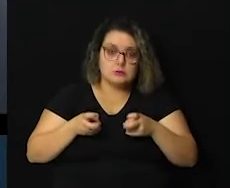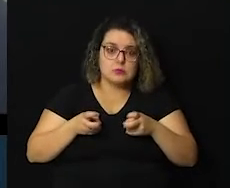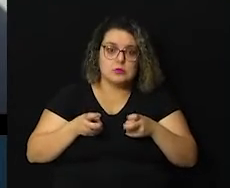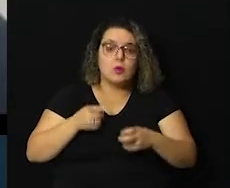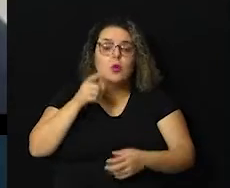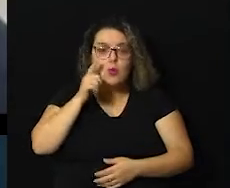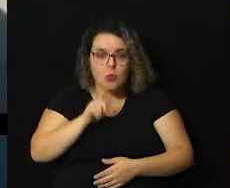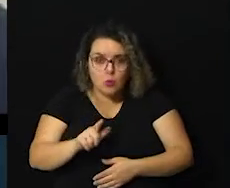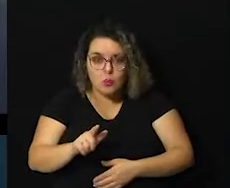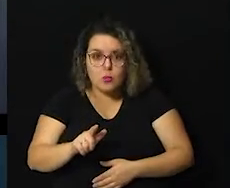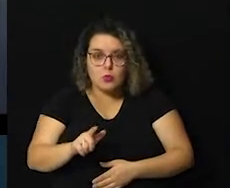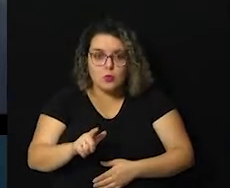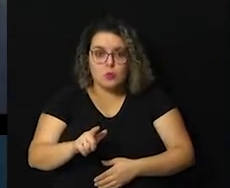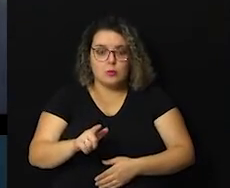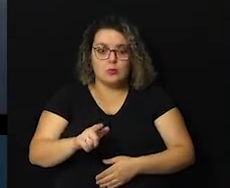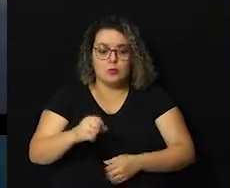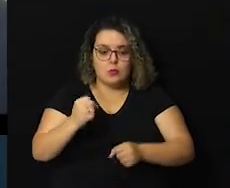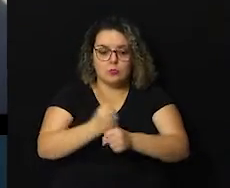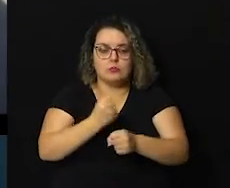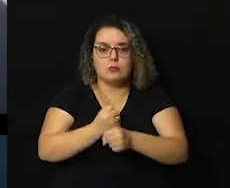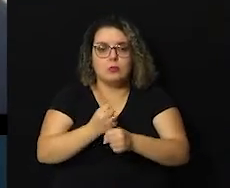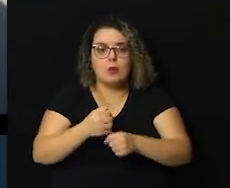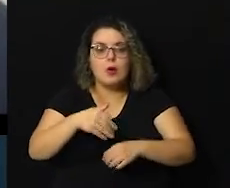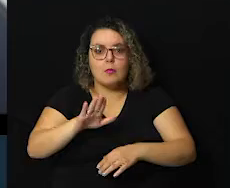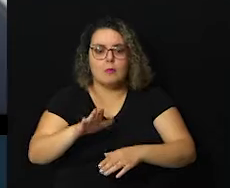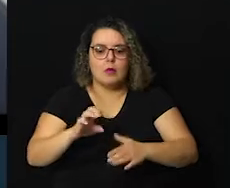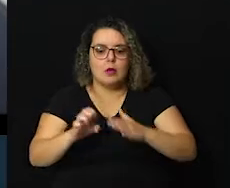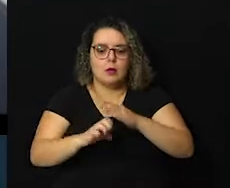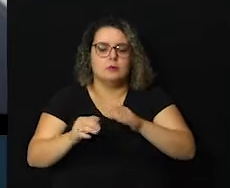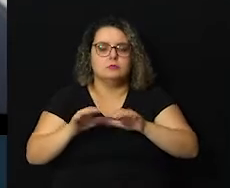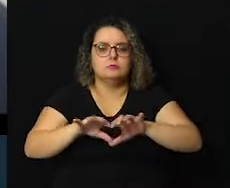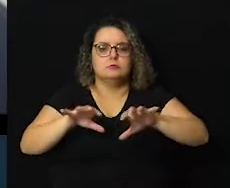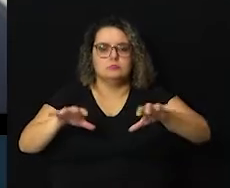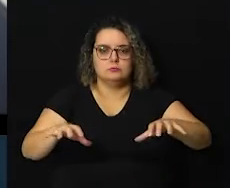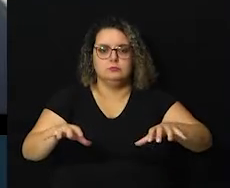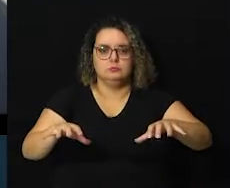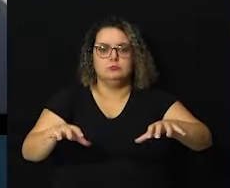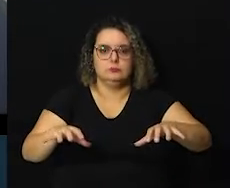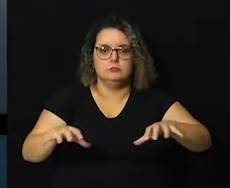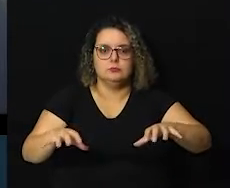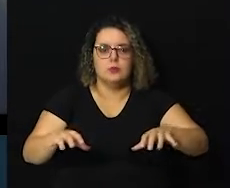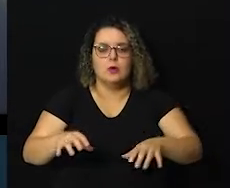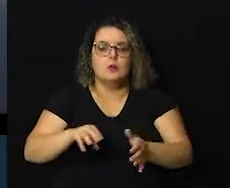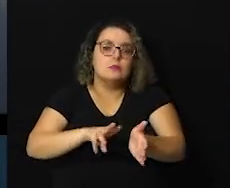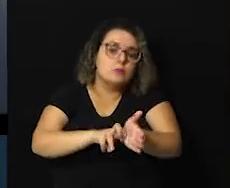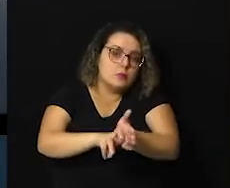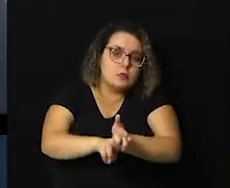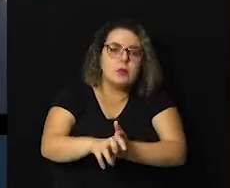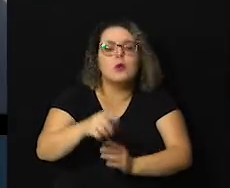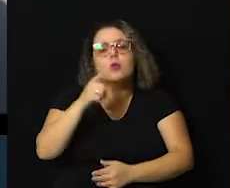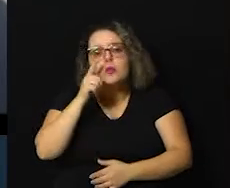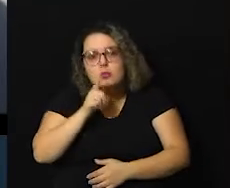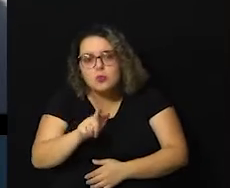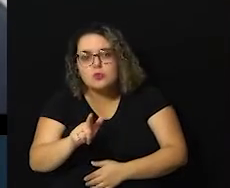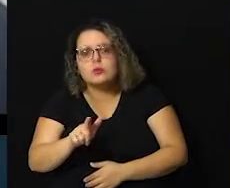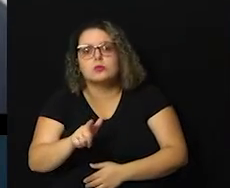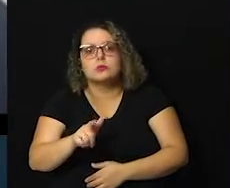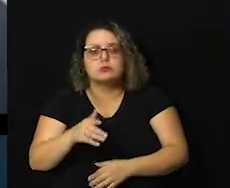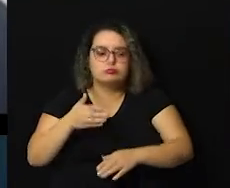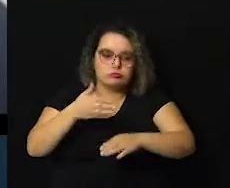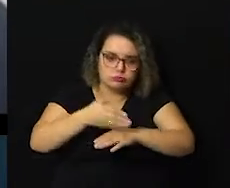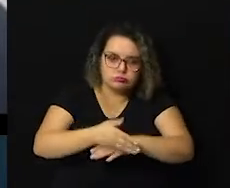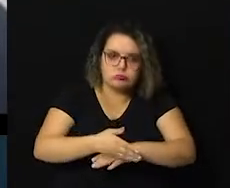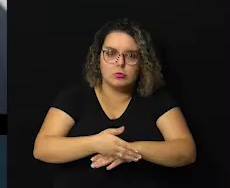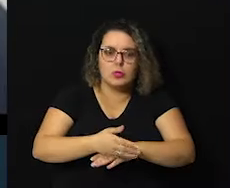já dá para abrir futuramente um braço e constam então eu tô fazendo estudo para entender se a metodologia do que eu tô fazendo